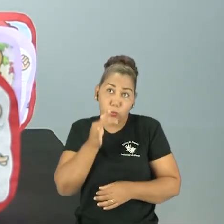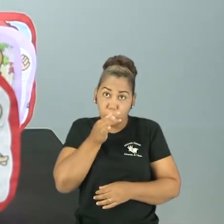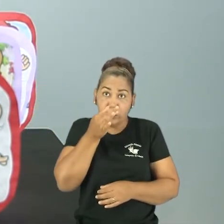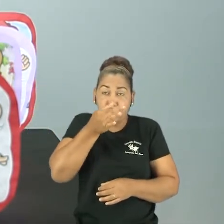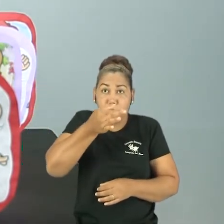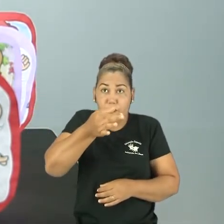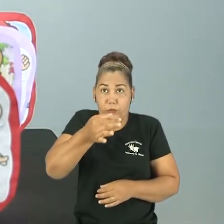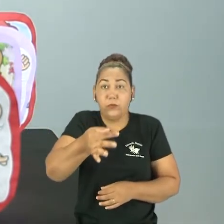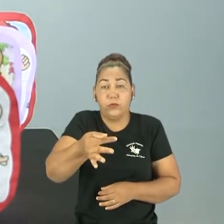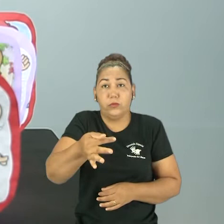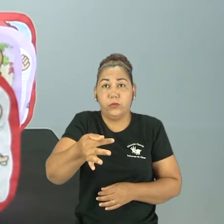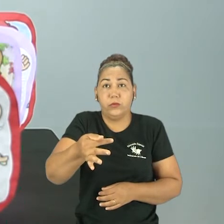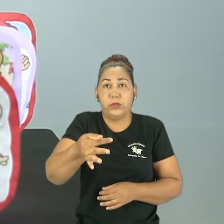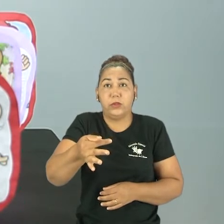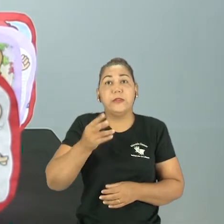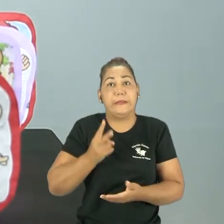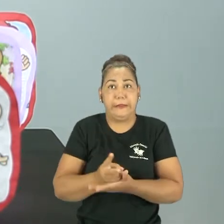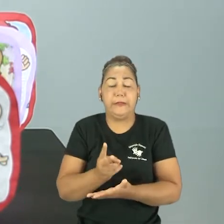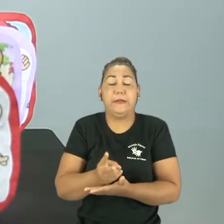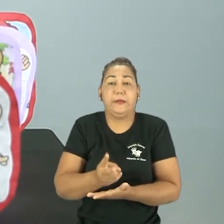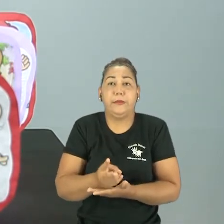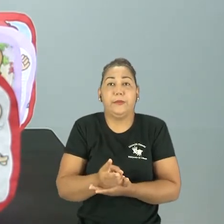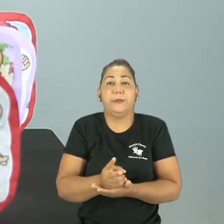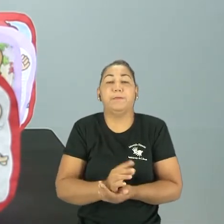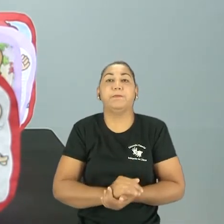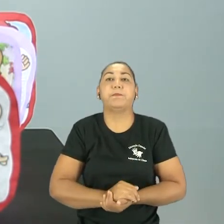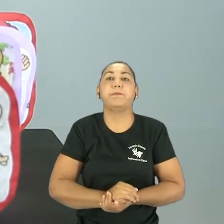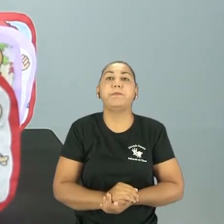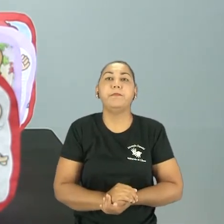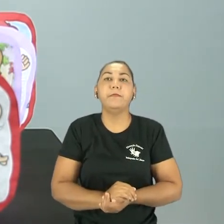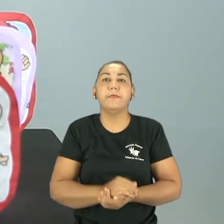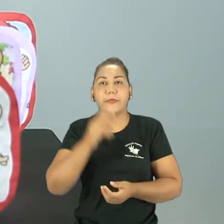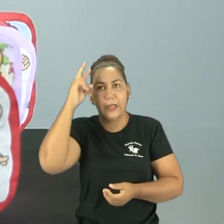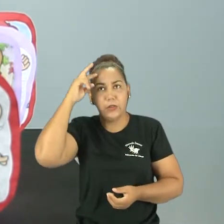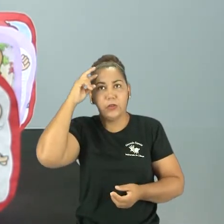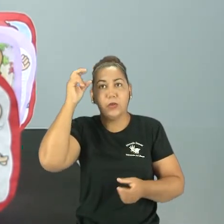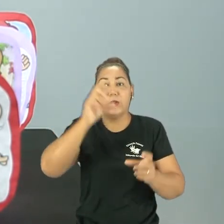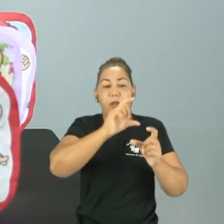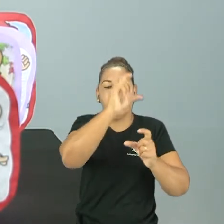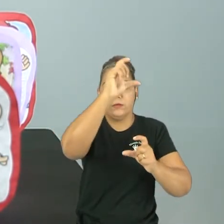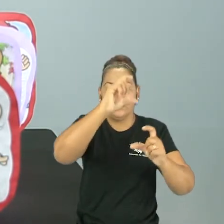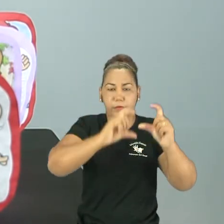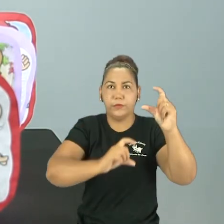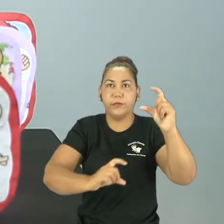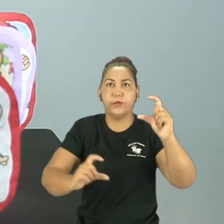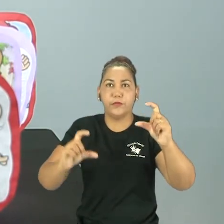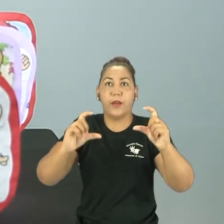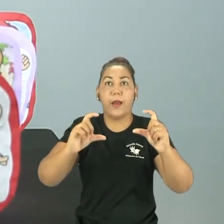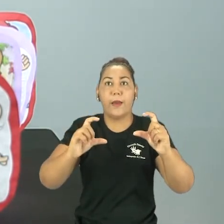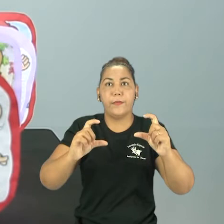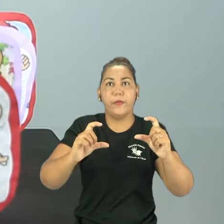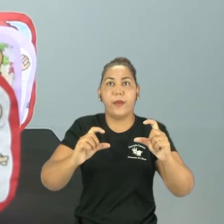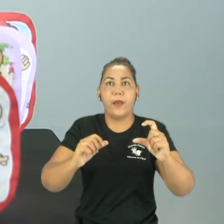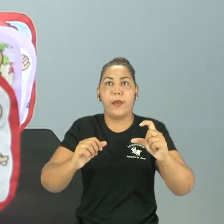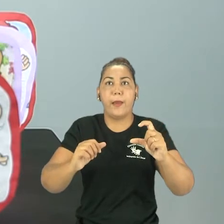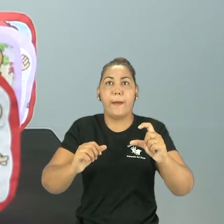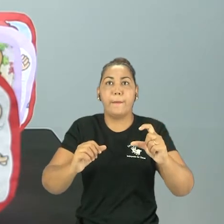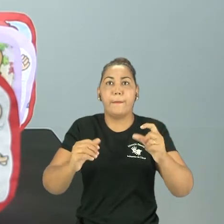dele, seria o futuro. Então, a história em quadrinho, ela faz essa brincadeira com o real e com